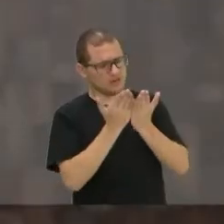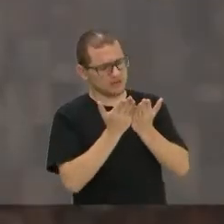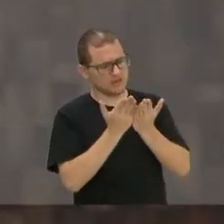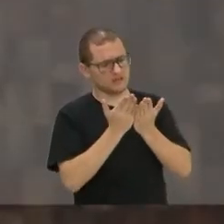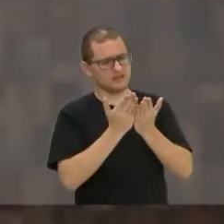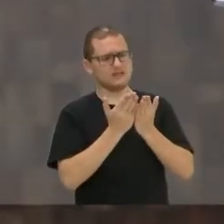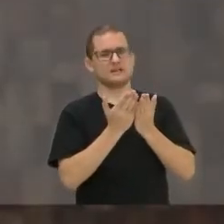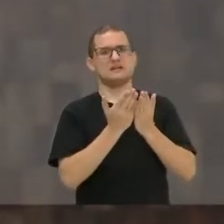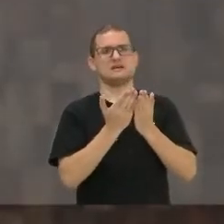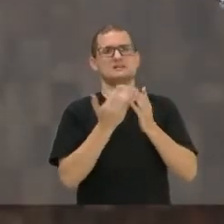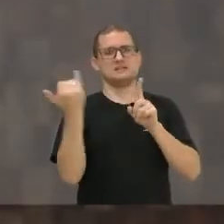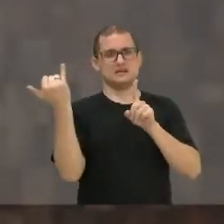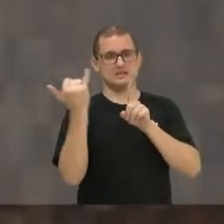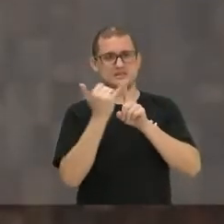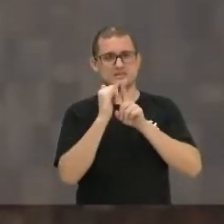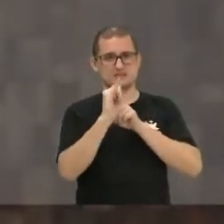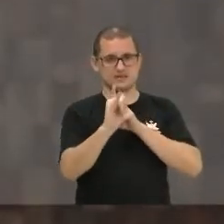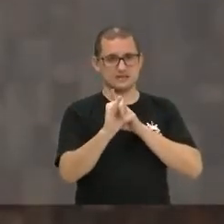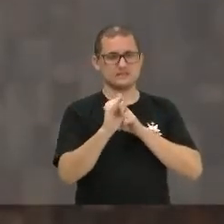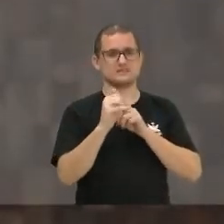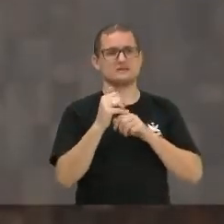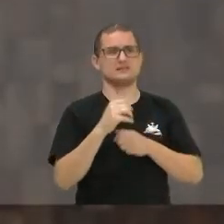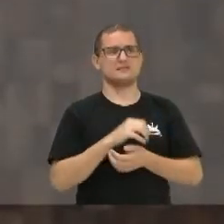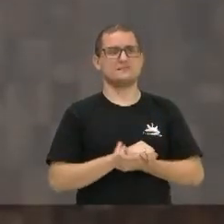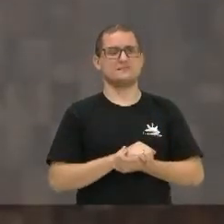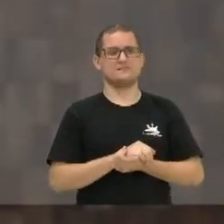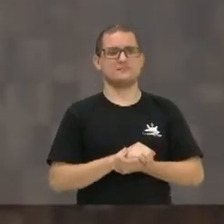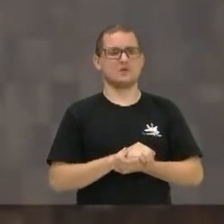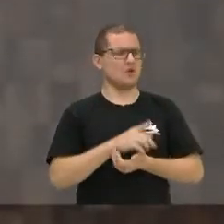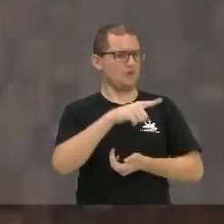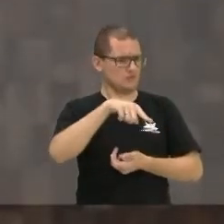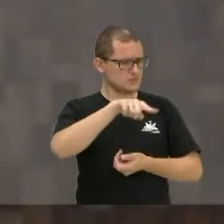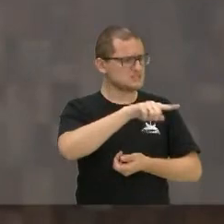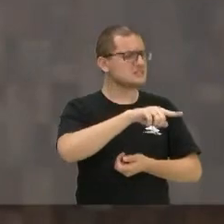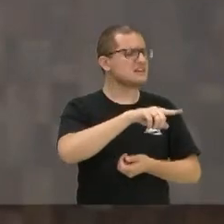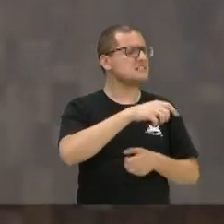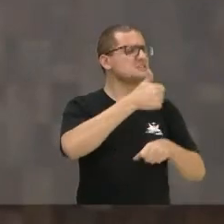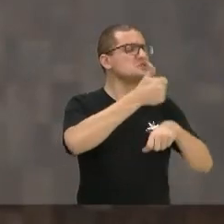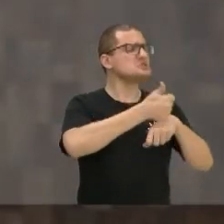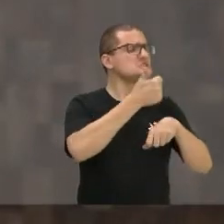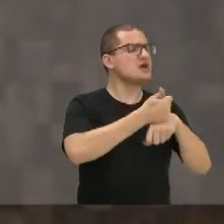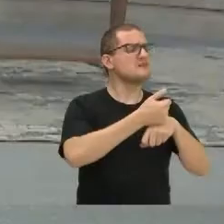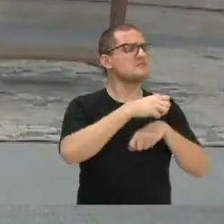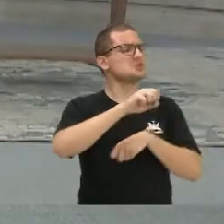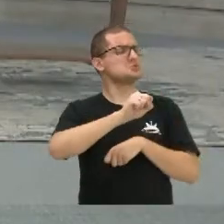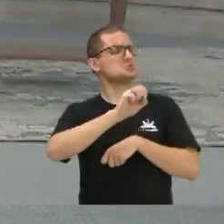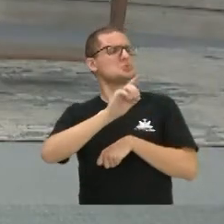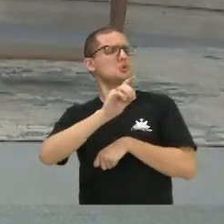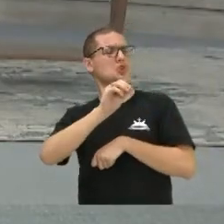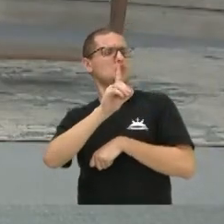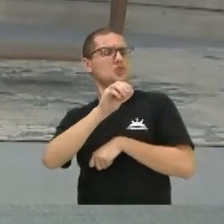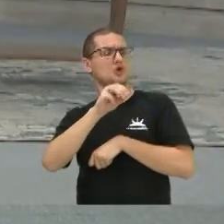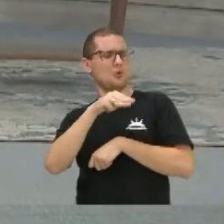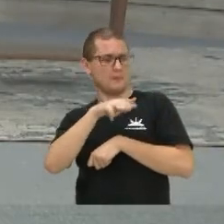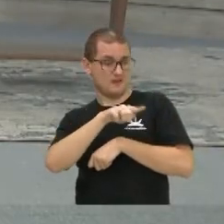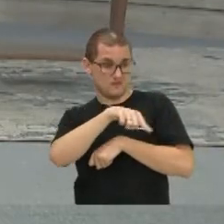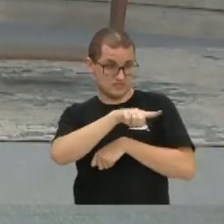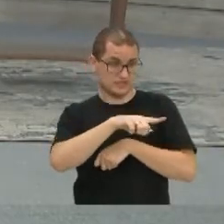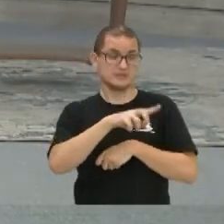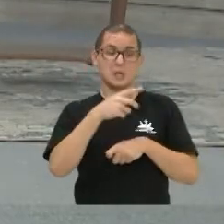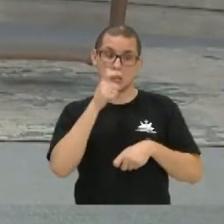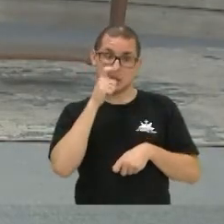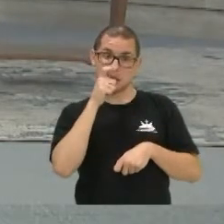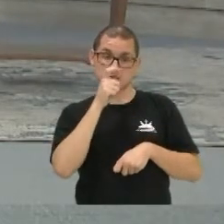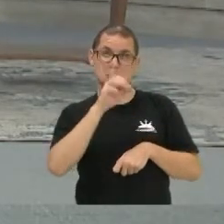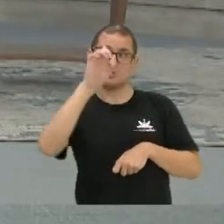ouvir a palavra de haver chefes de sodoma prestai atenção a instrução do nosso